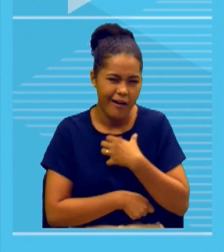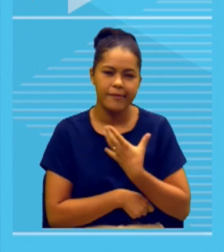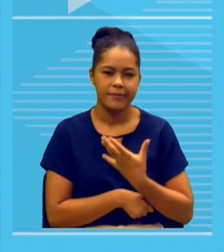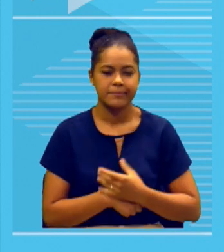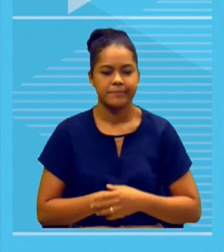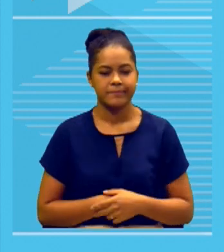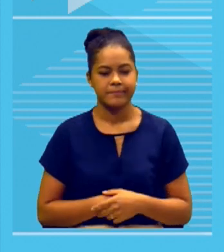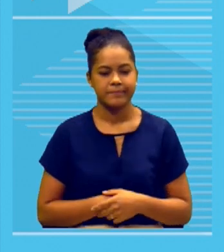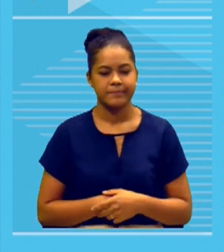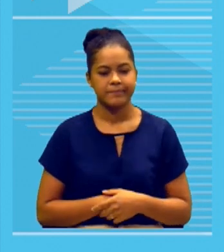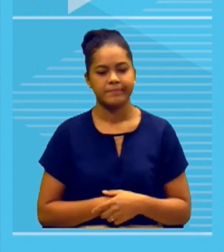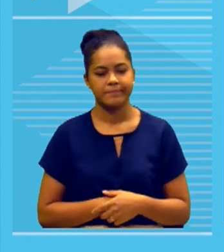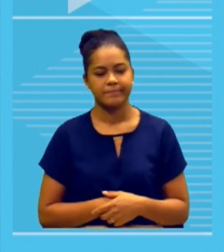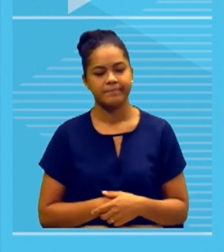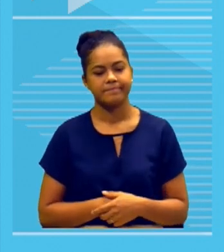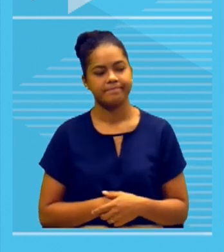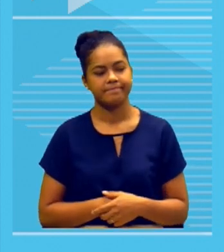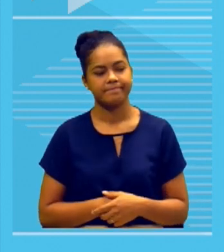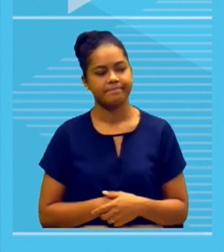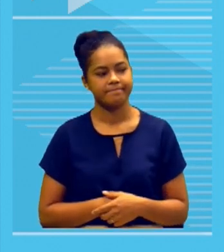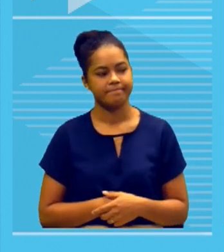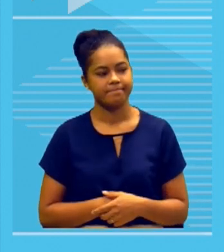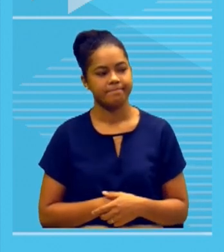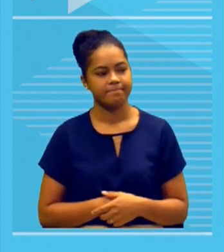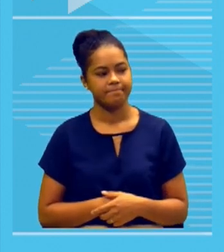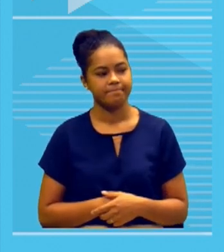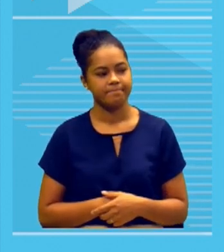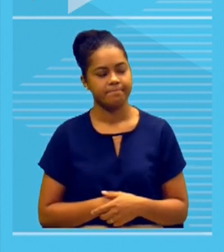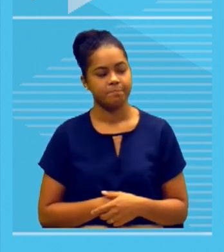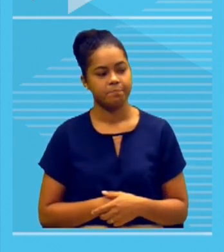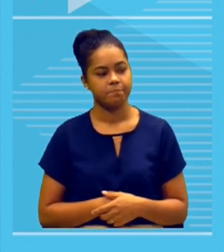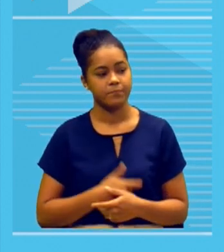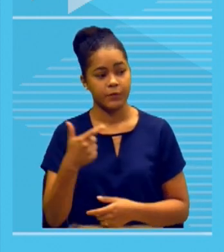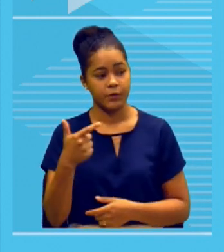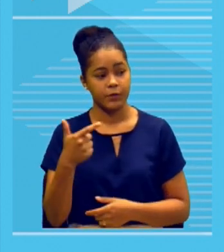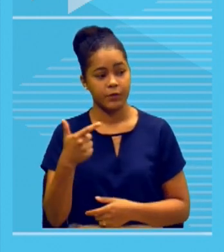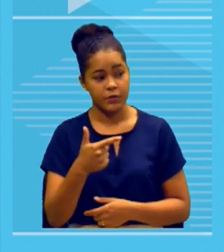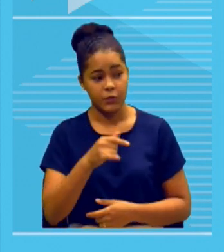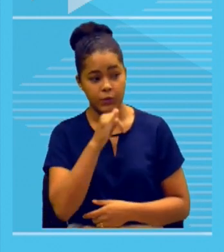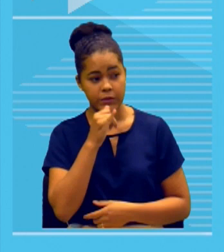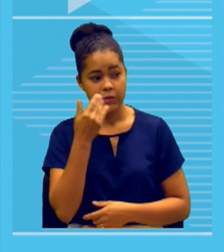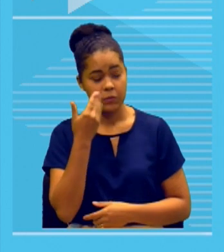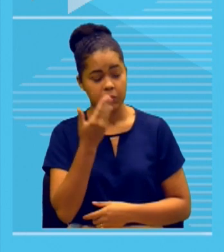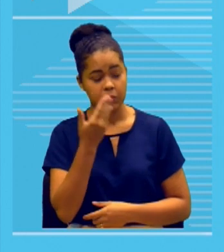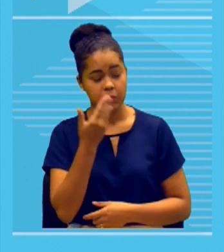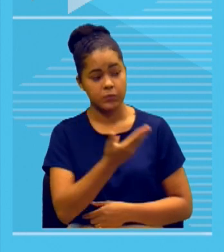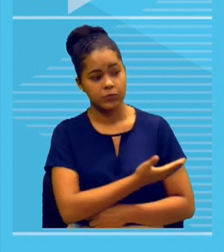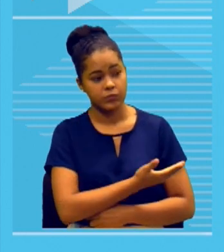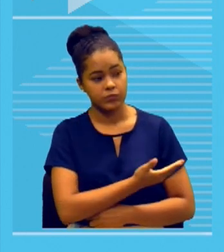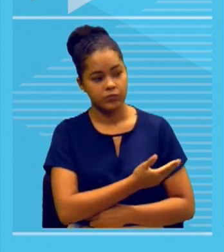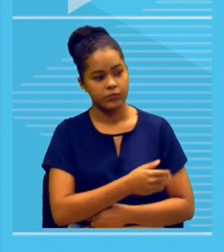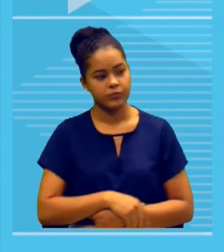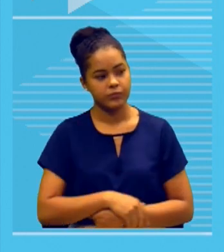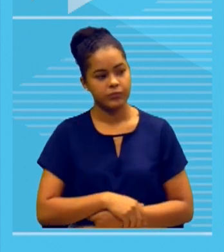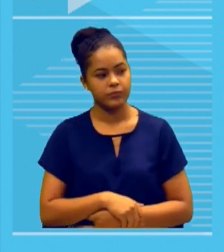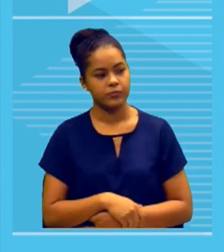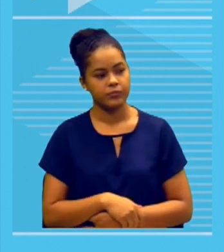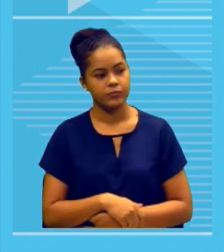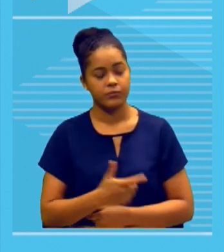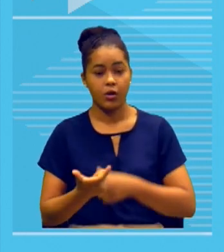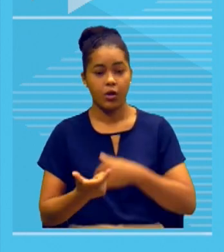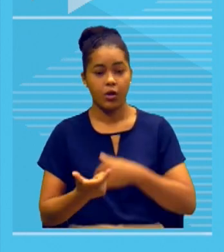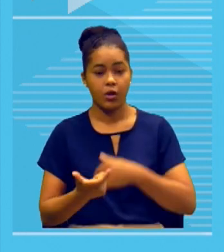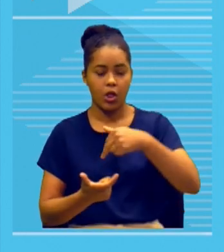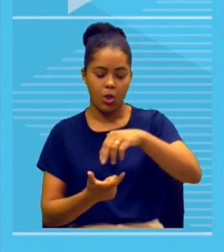ela é exclamativa olha o ponto de exclamação aí quando nos custa ouvir isso né